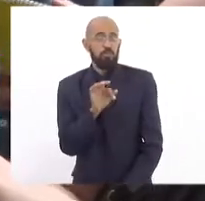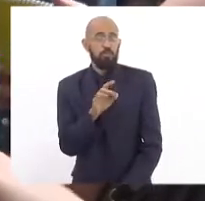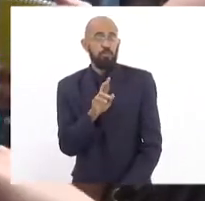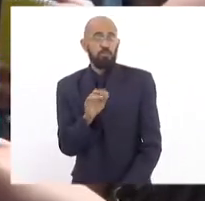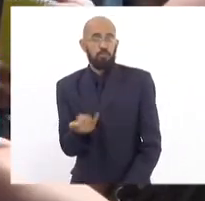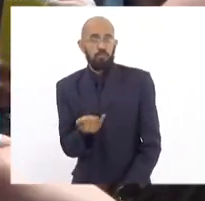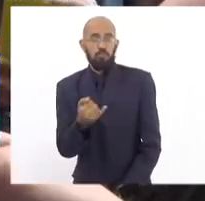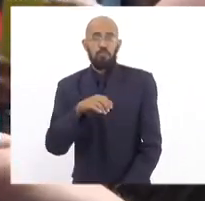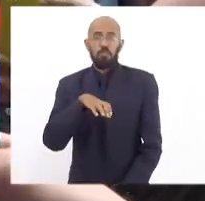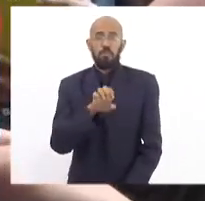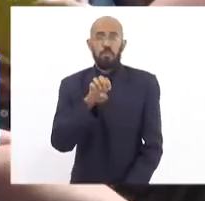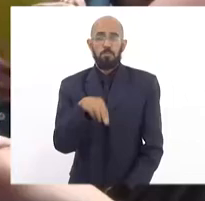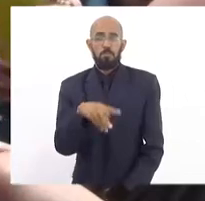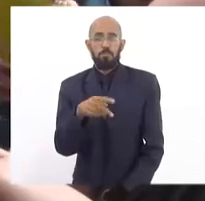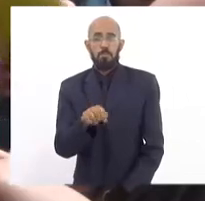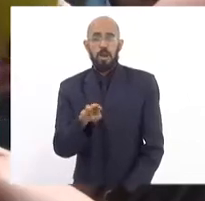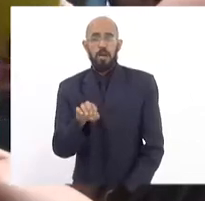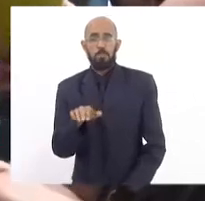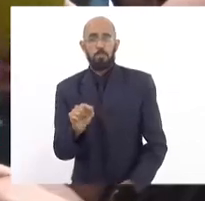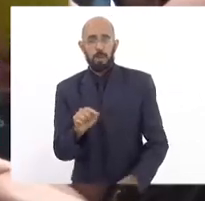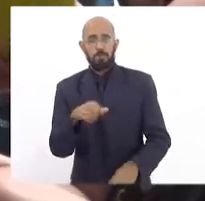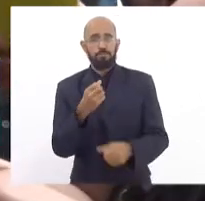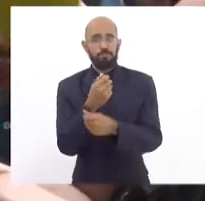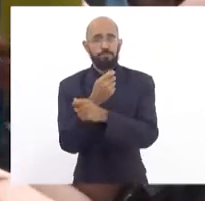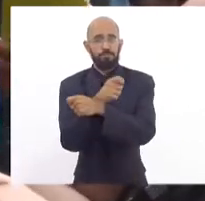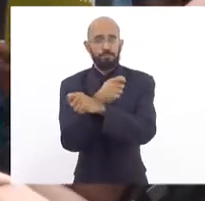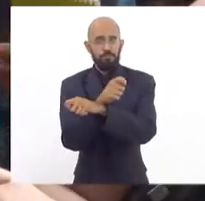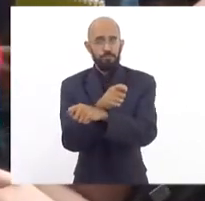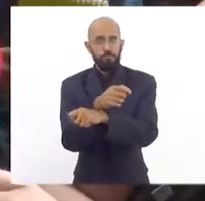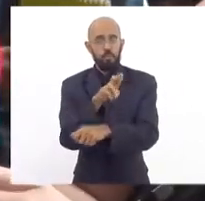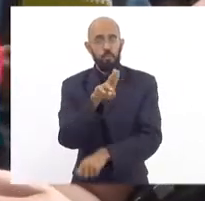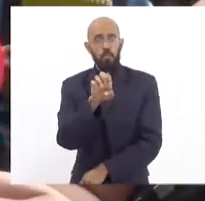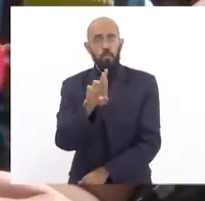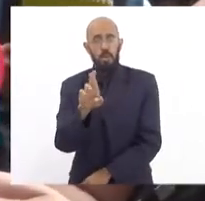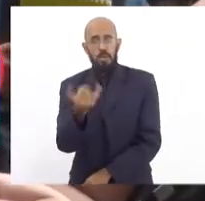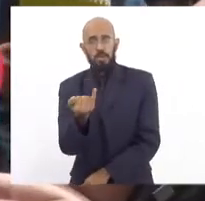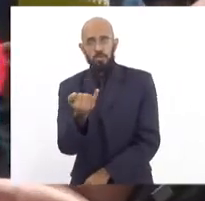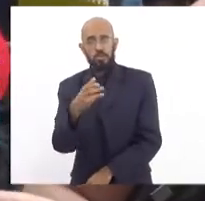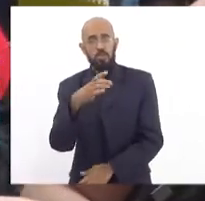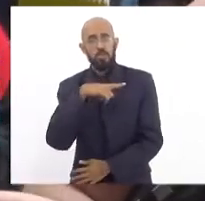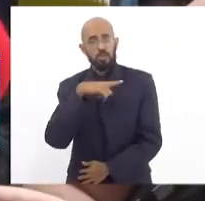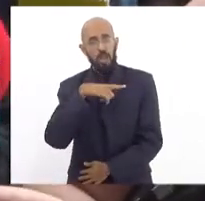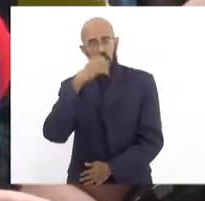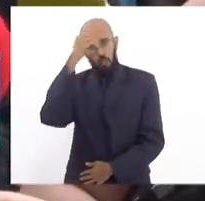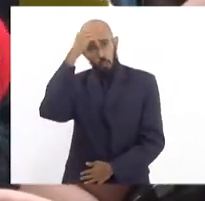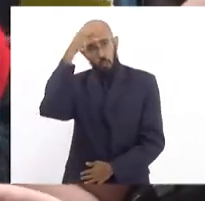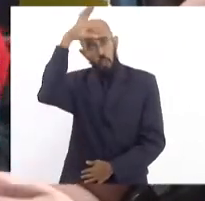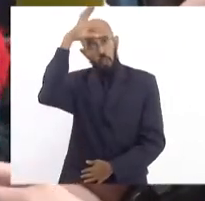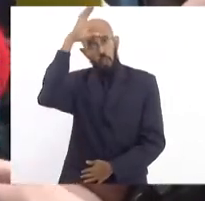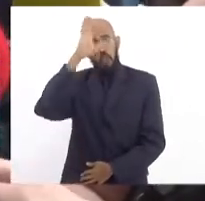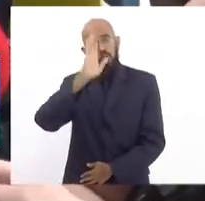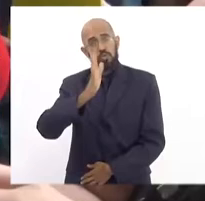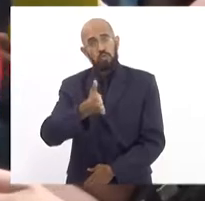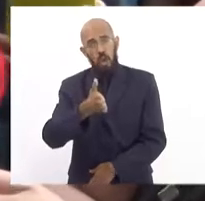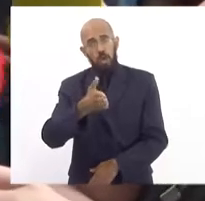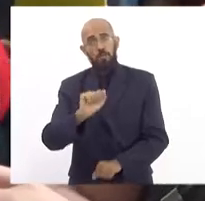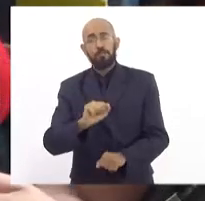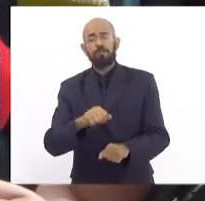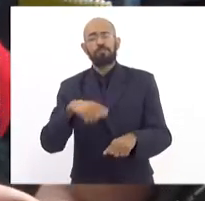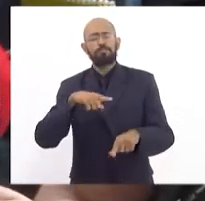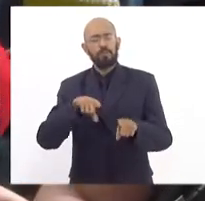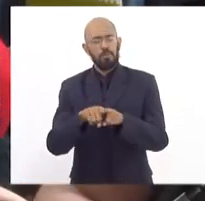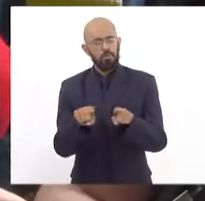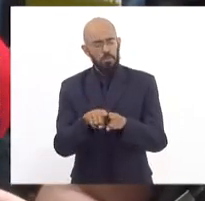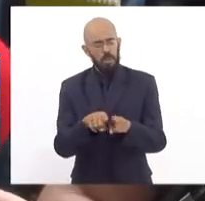Embrapa, temos a PUC, temos a UERJ, nós temos aqui as universidades federais, temos o conhecimento e, inclusive, o parque